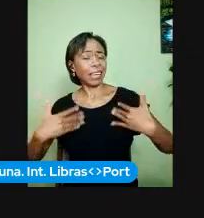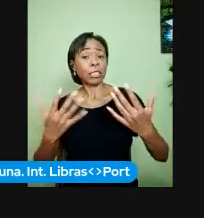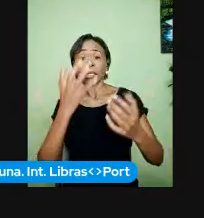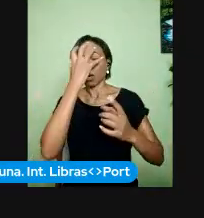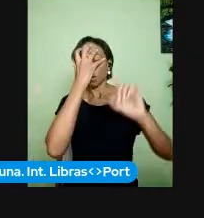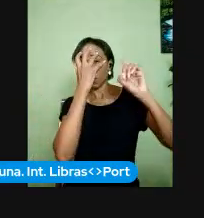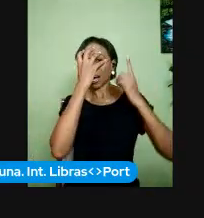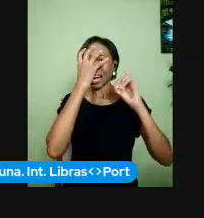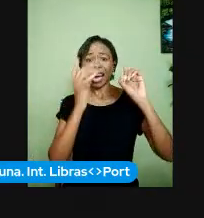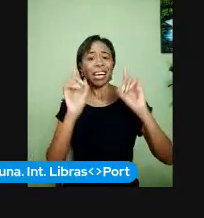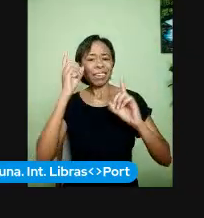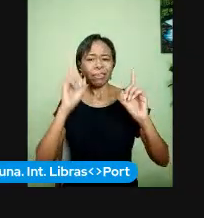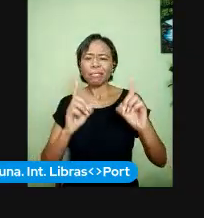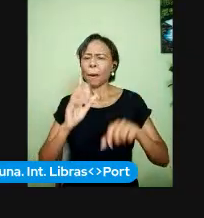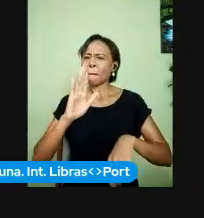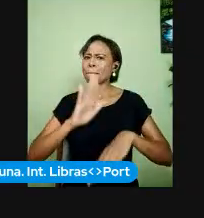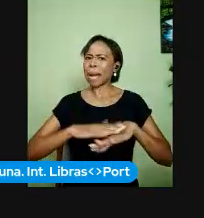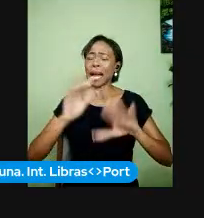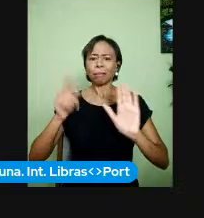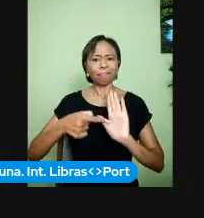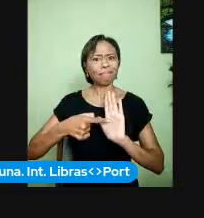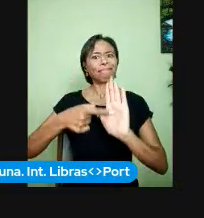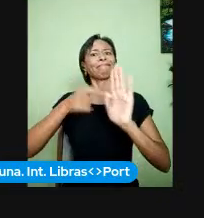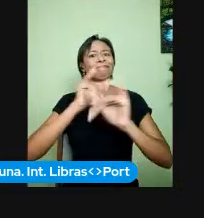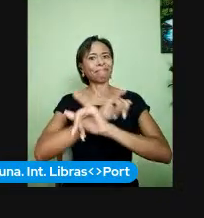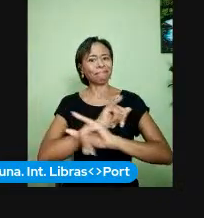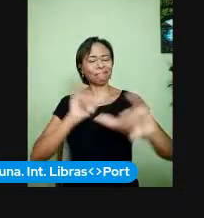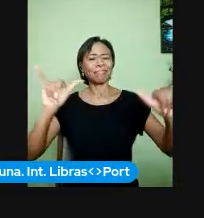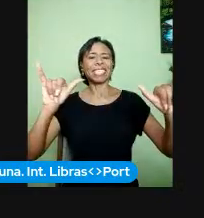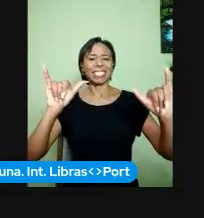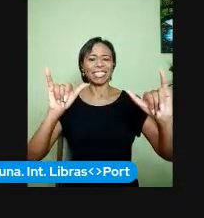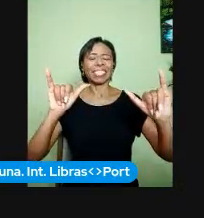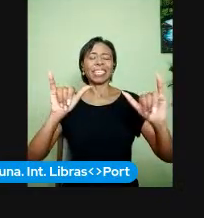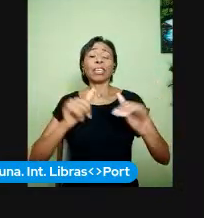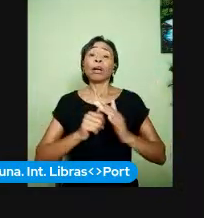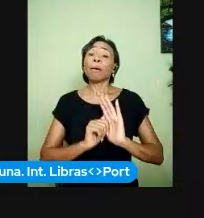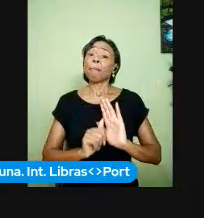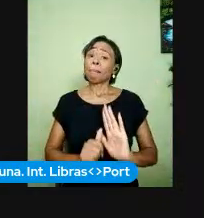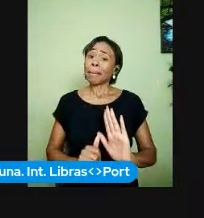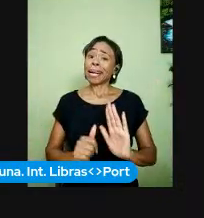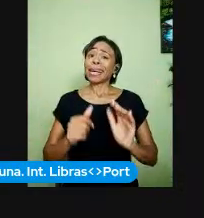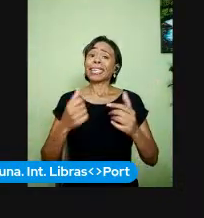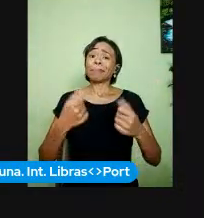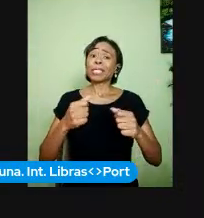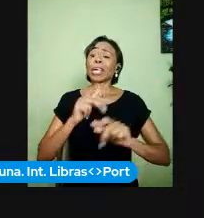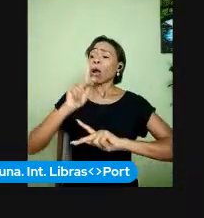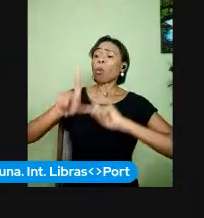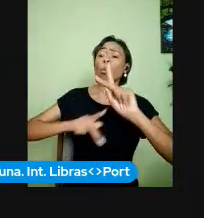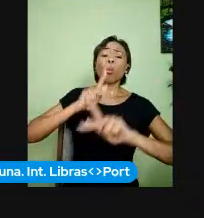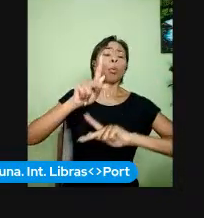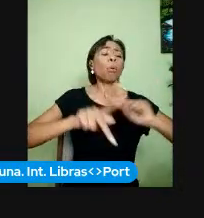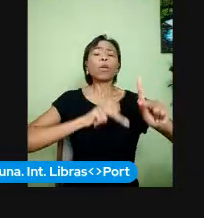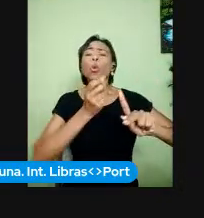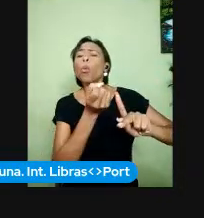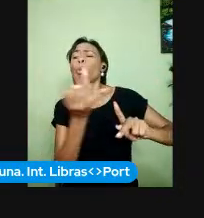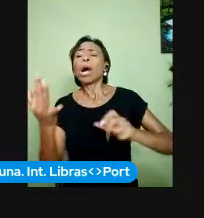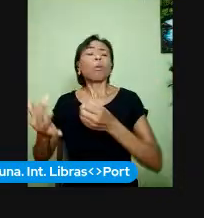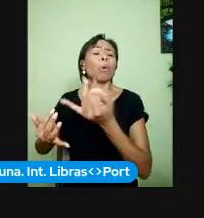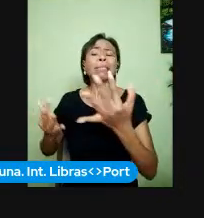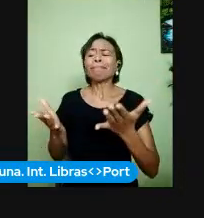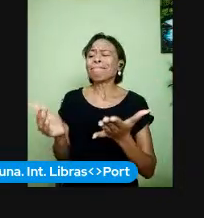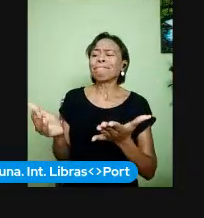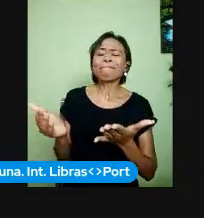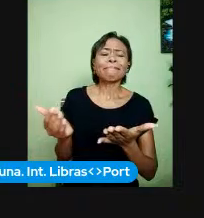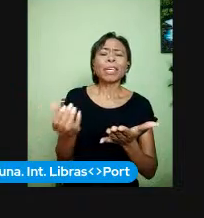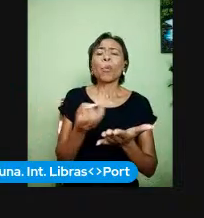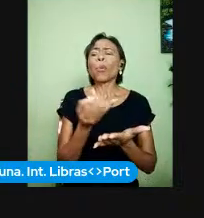vez mais se destacando. Então, nós temos um problema de contagem de público. Então, entrou uma